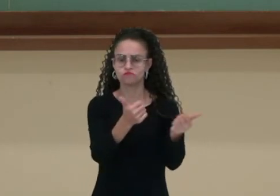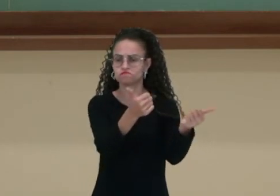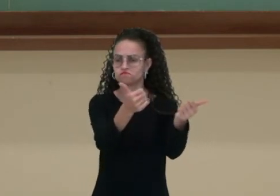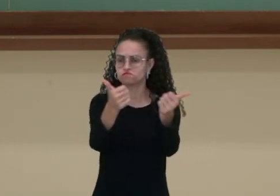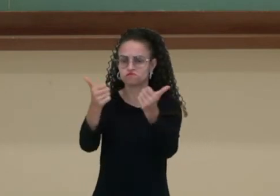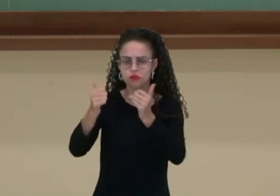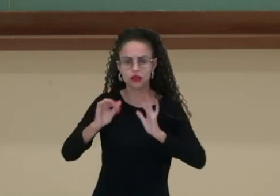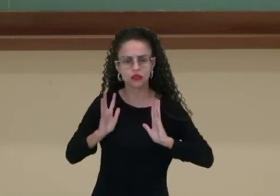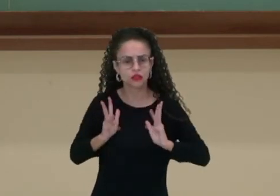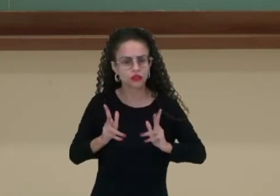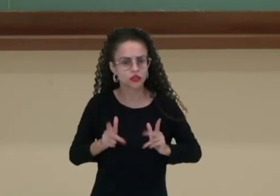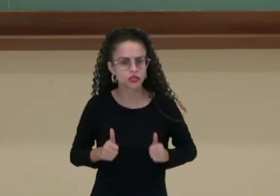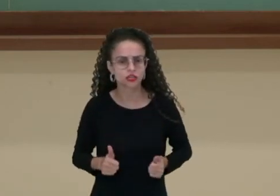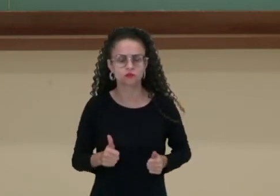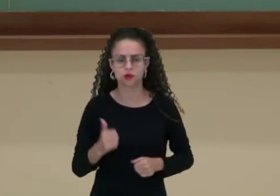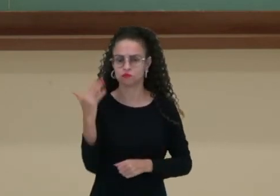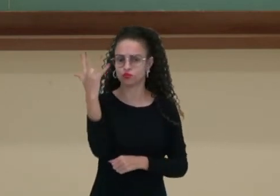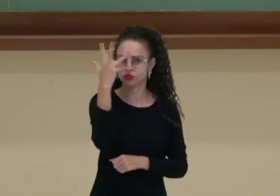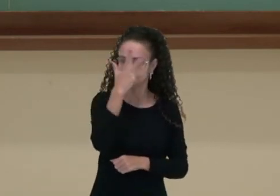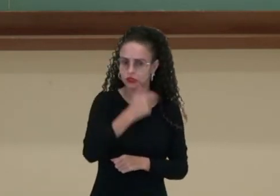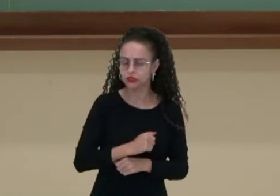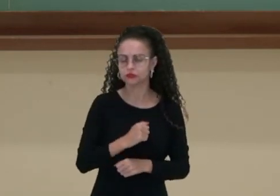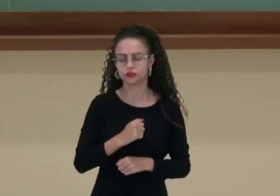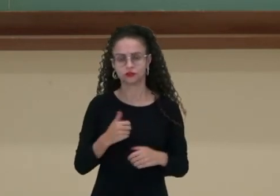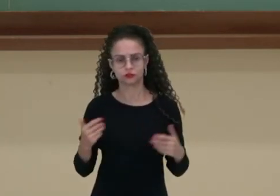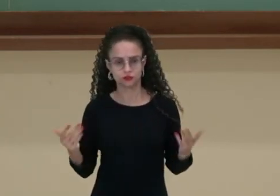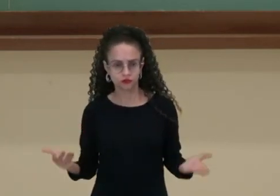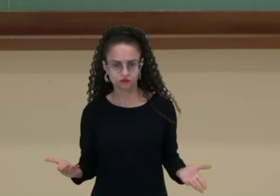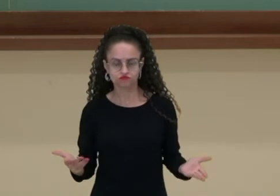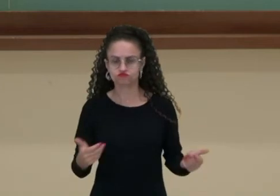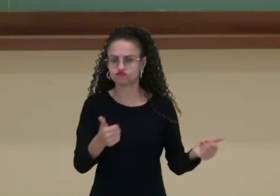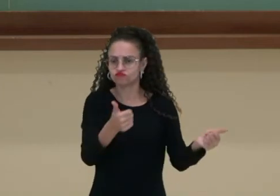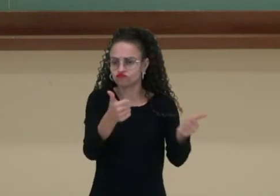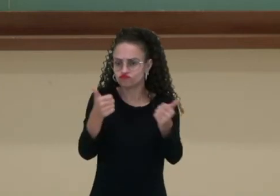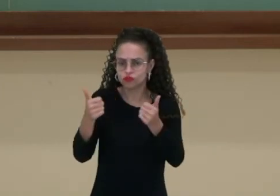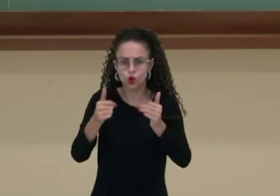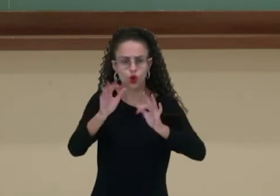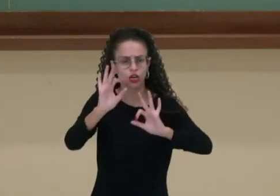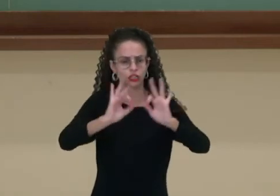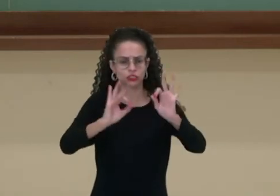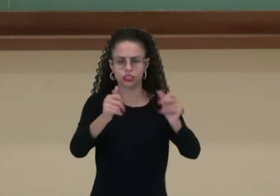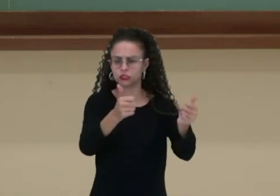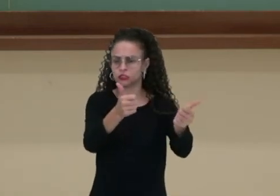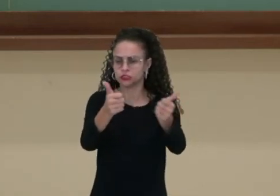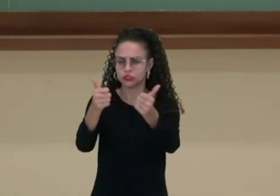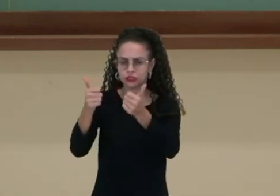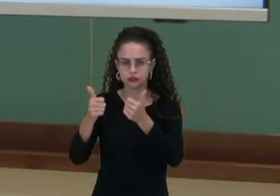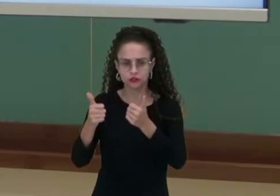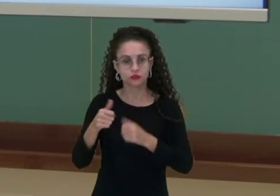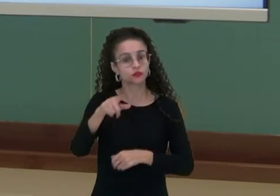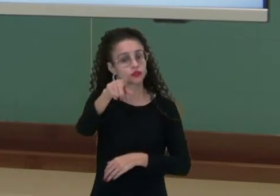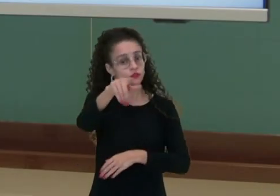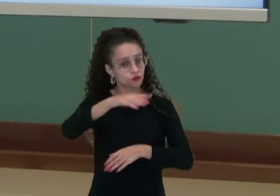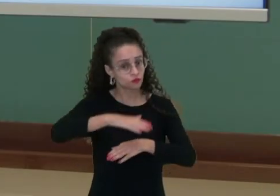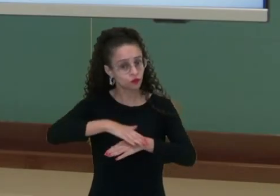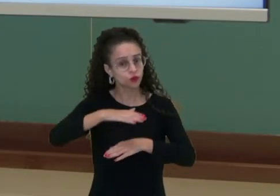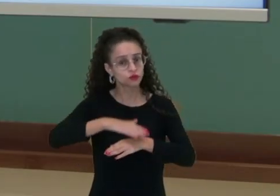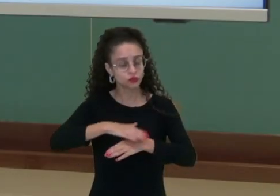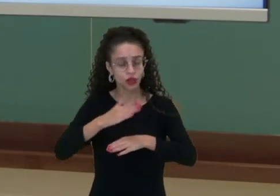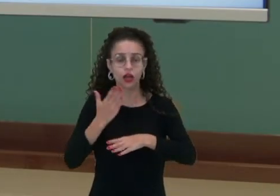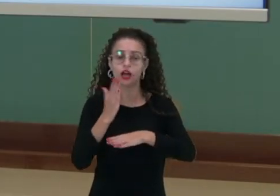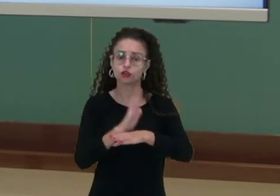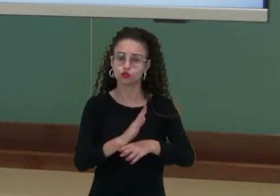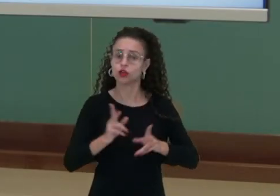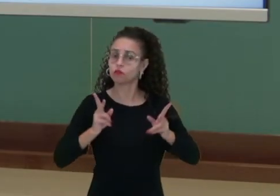bem limpas, bonitas, né? Bem organizadas. Cabe a vocês ajudar também